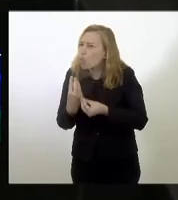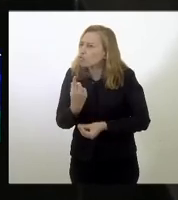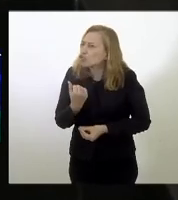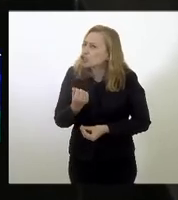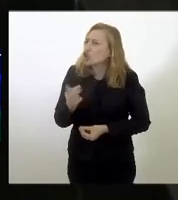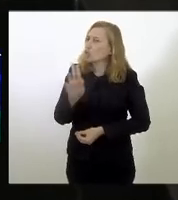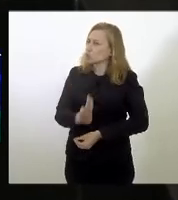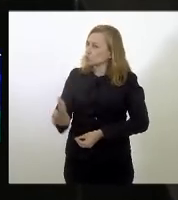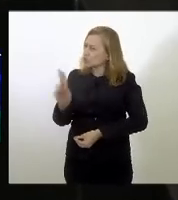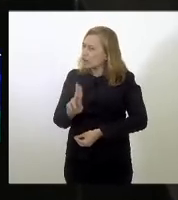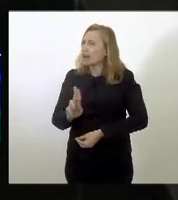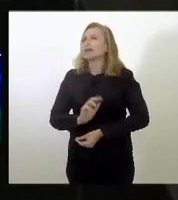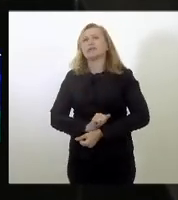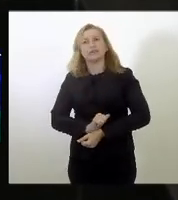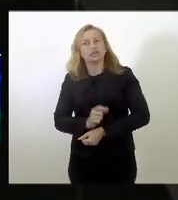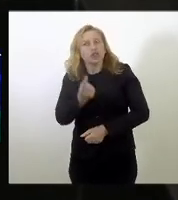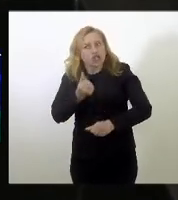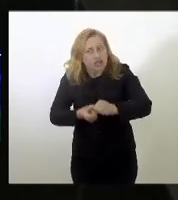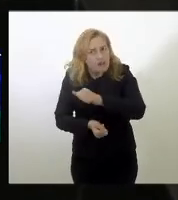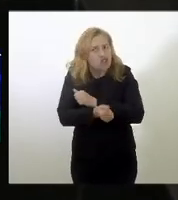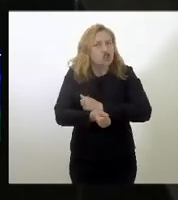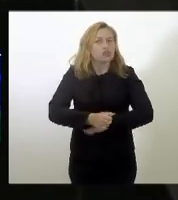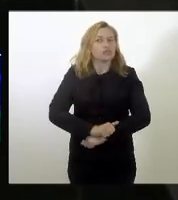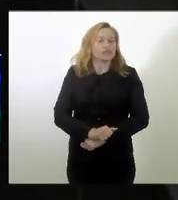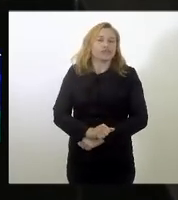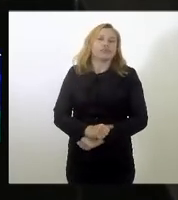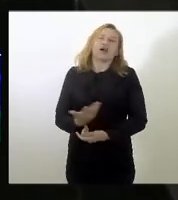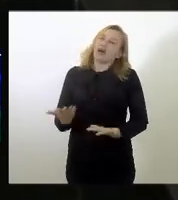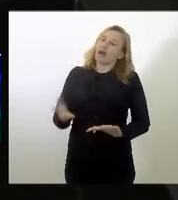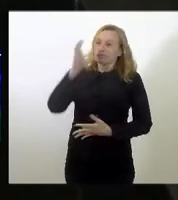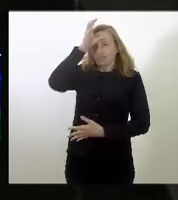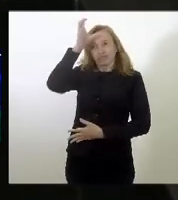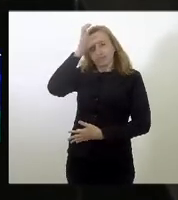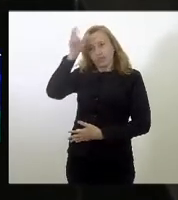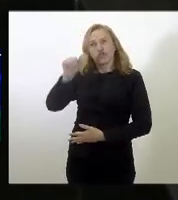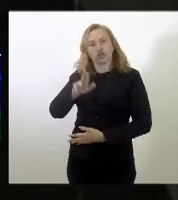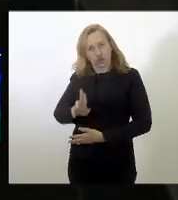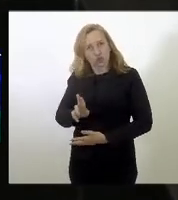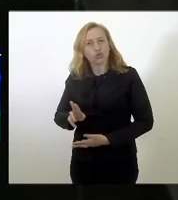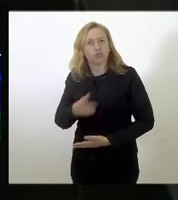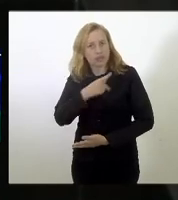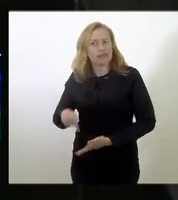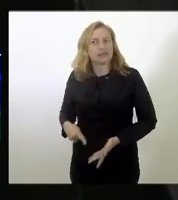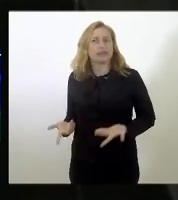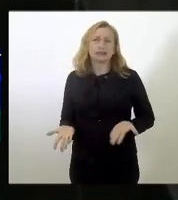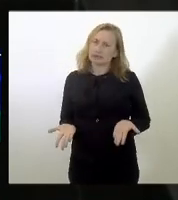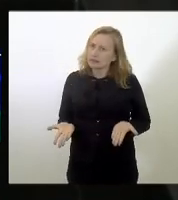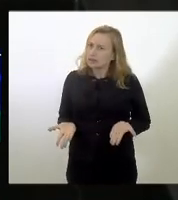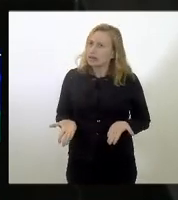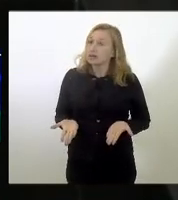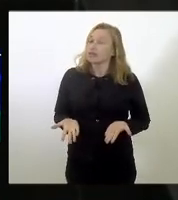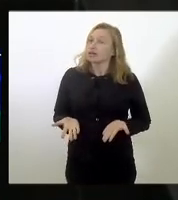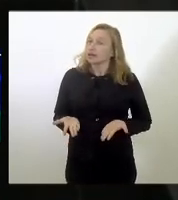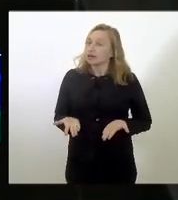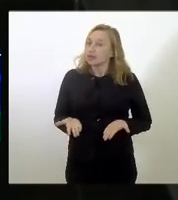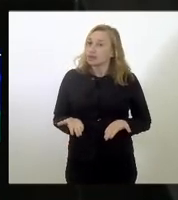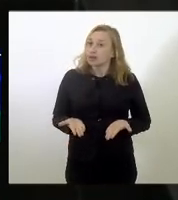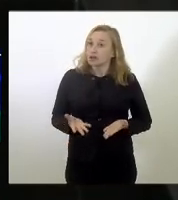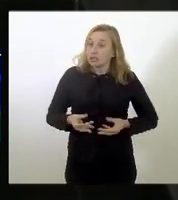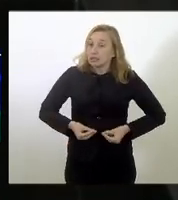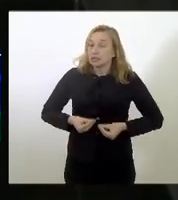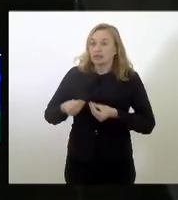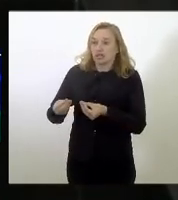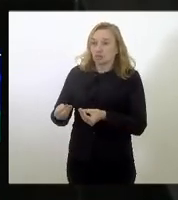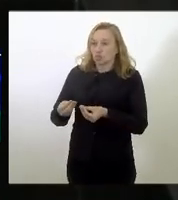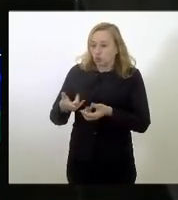dinheiro será investido, ora, senhora presidenta, a gente acaba entregando